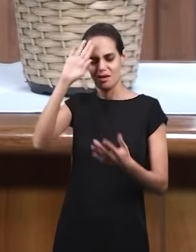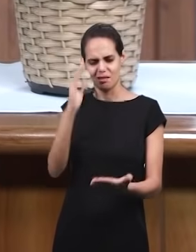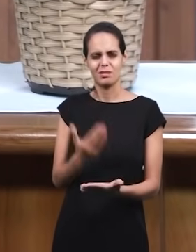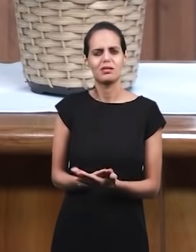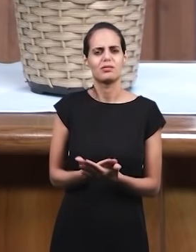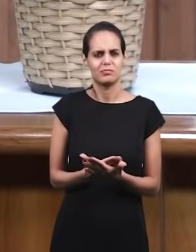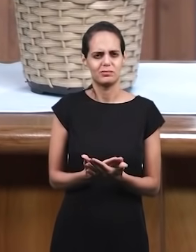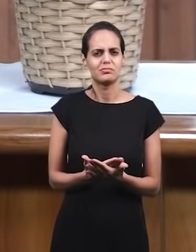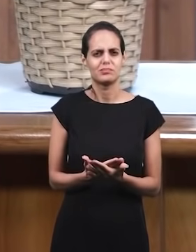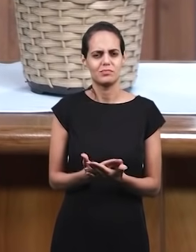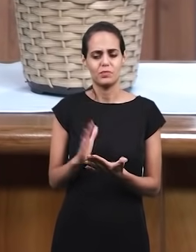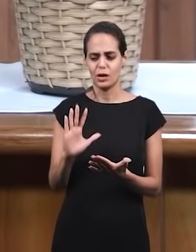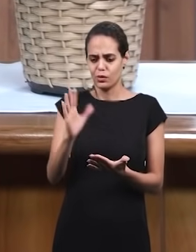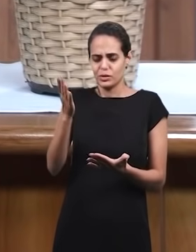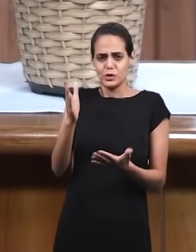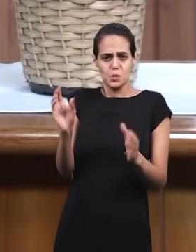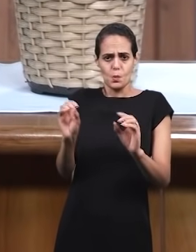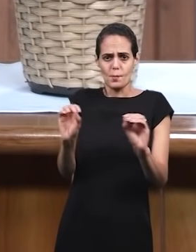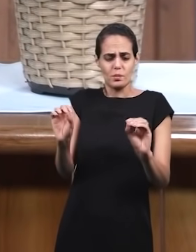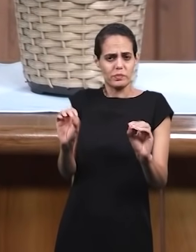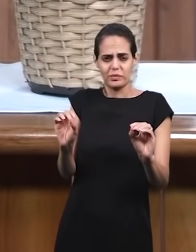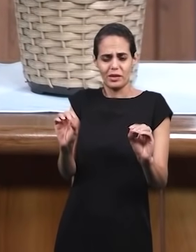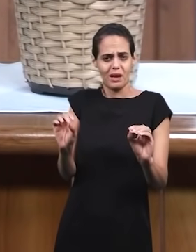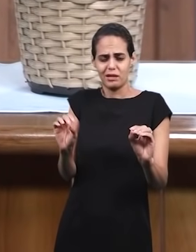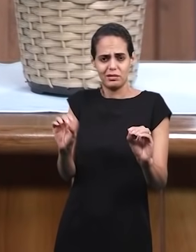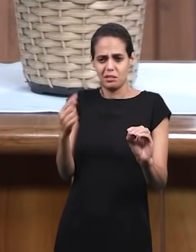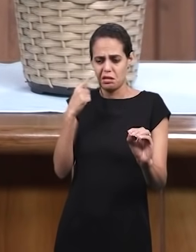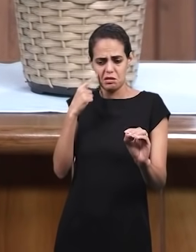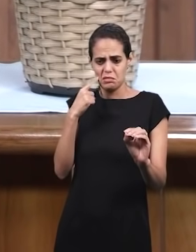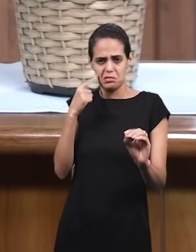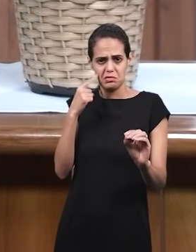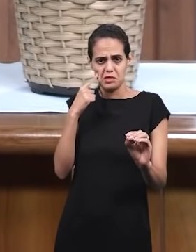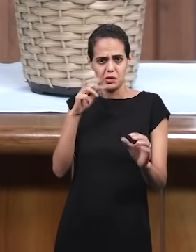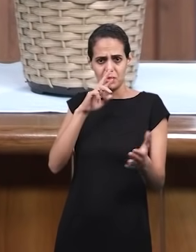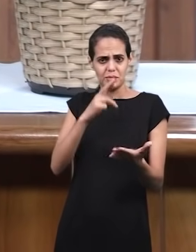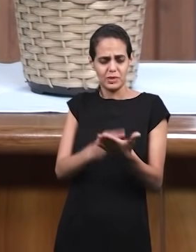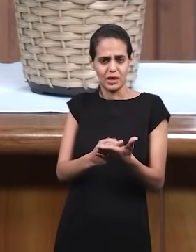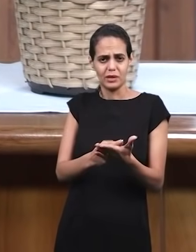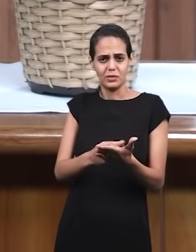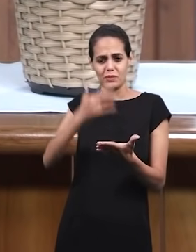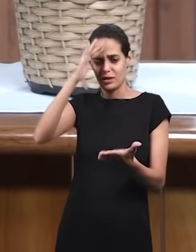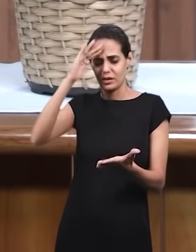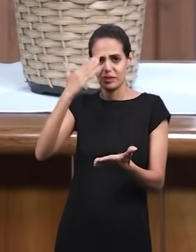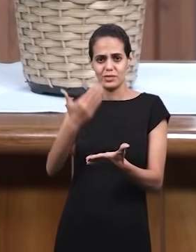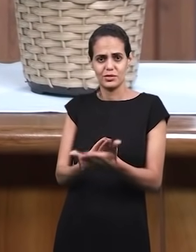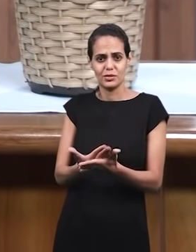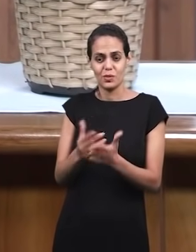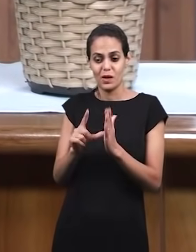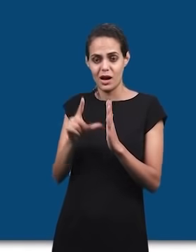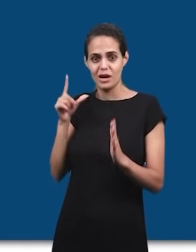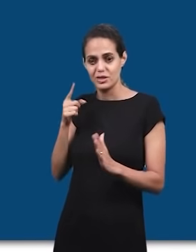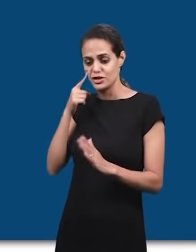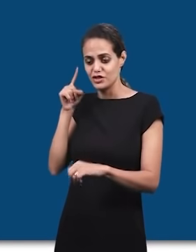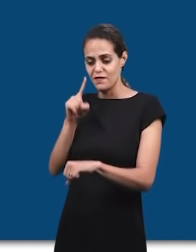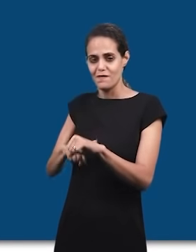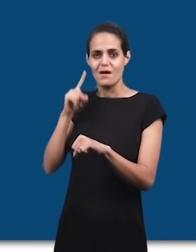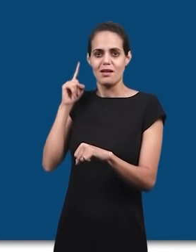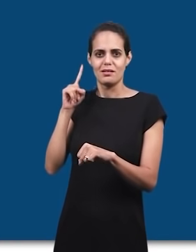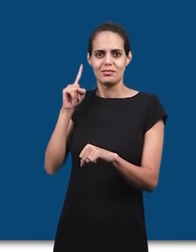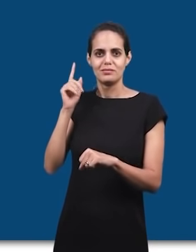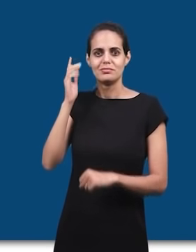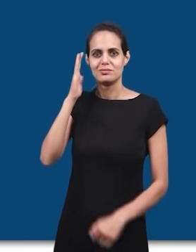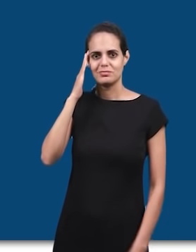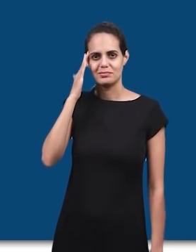oração, ela não precisou ver o resultado para crer, ela creu antes de ver. E aqui o texto diz que o semblante